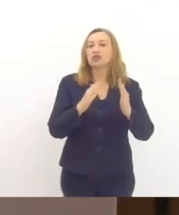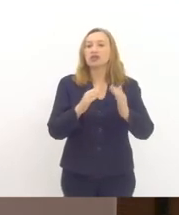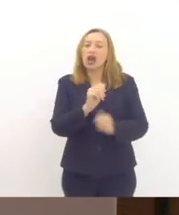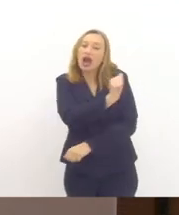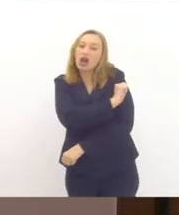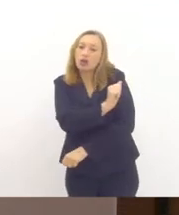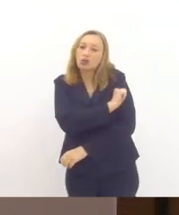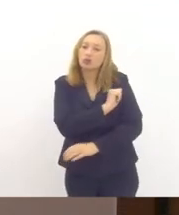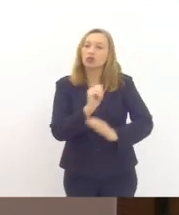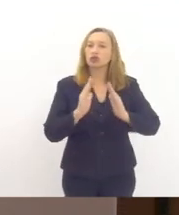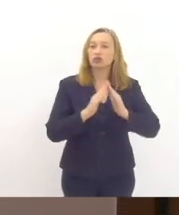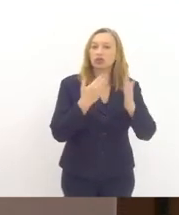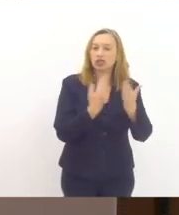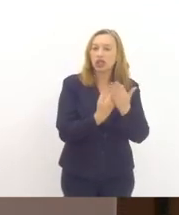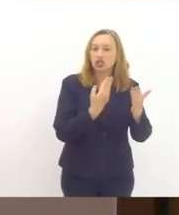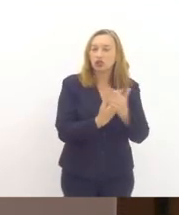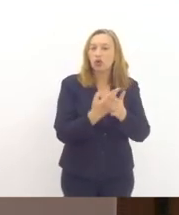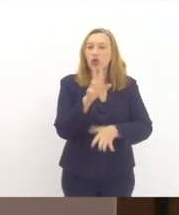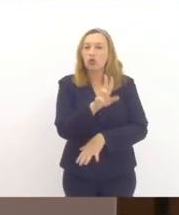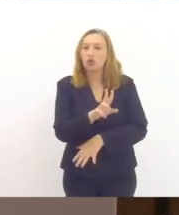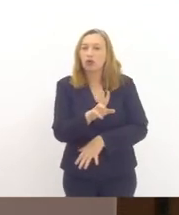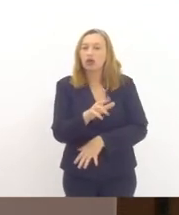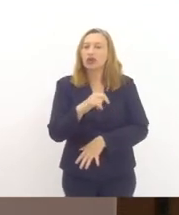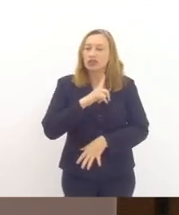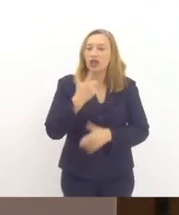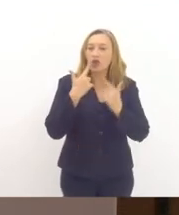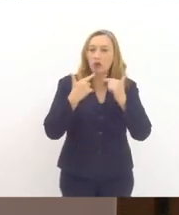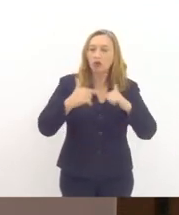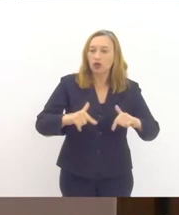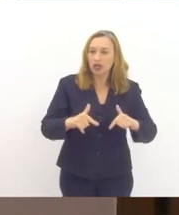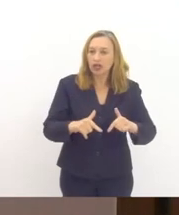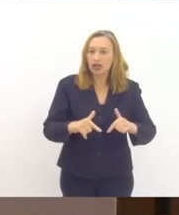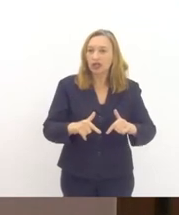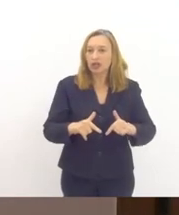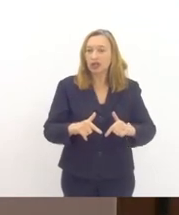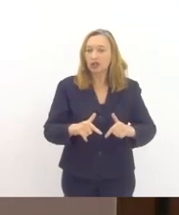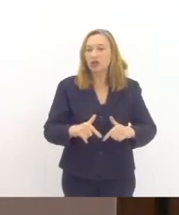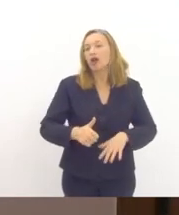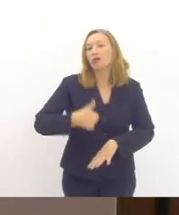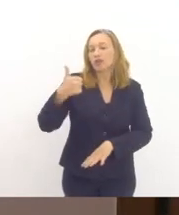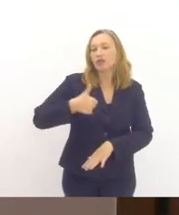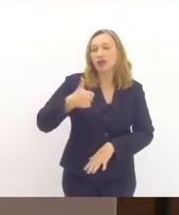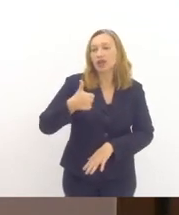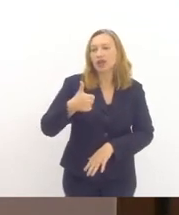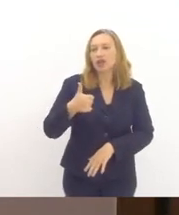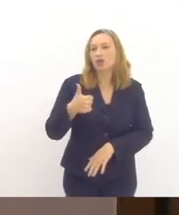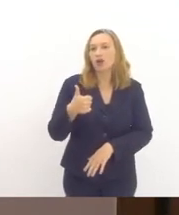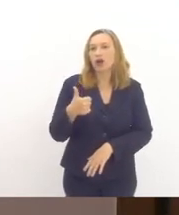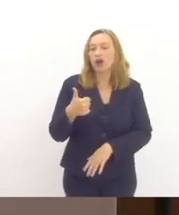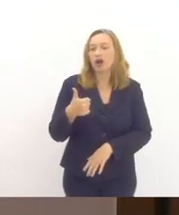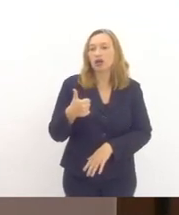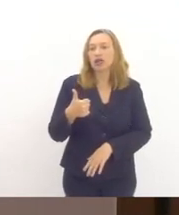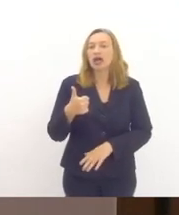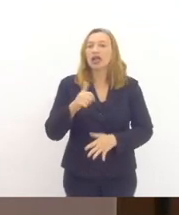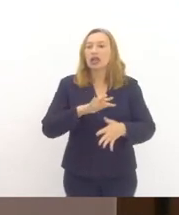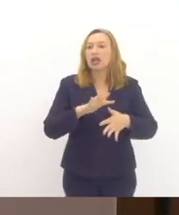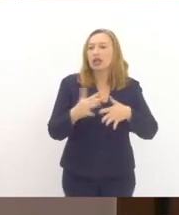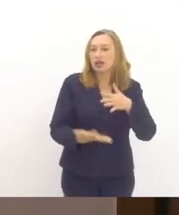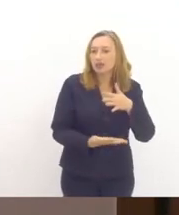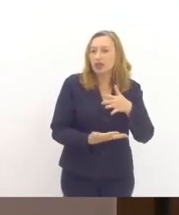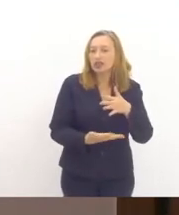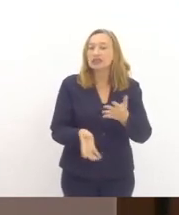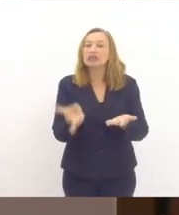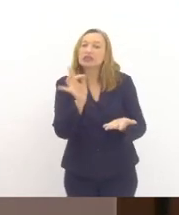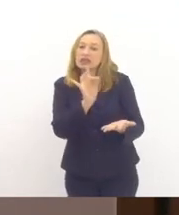que... usam, têm como língua materna ou como primeira língua Libras, e que,